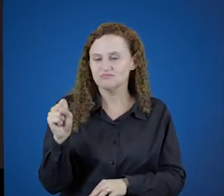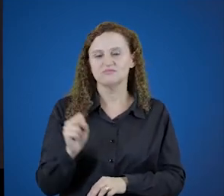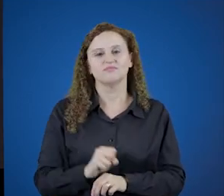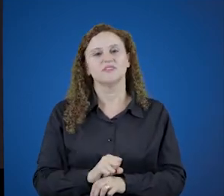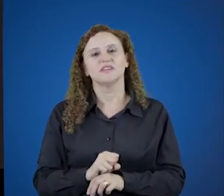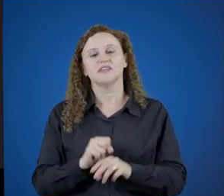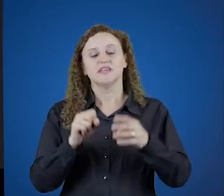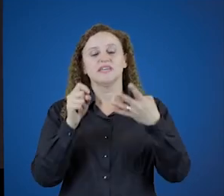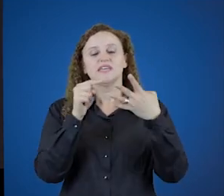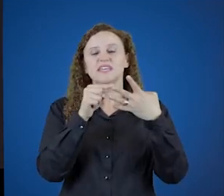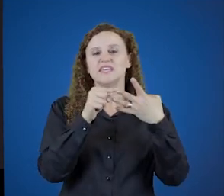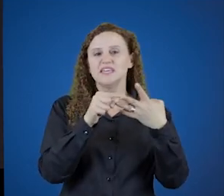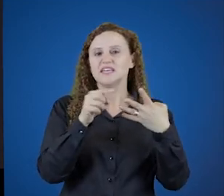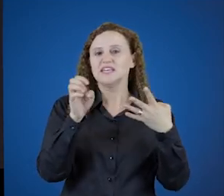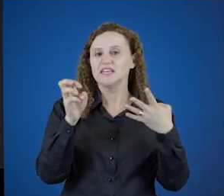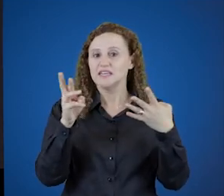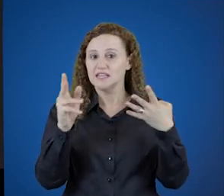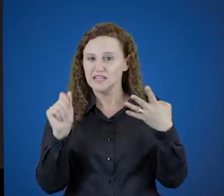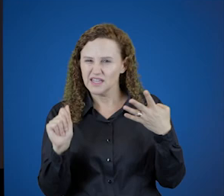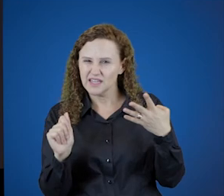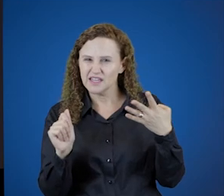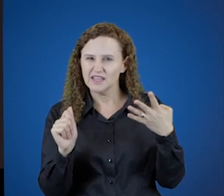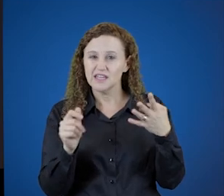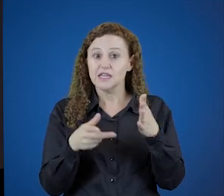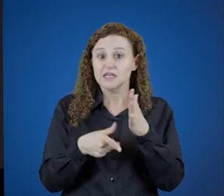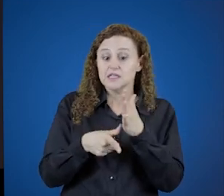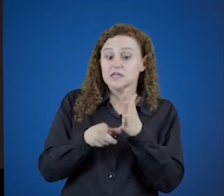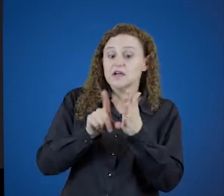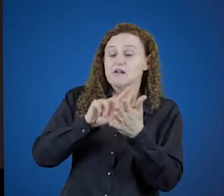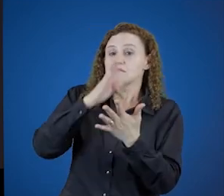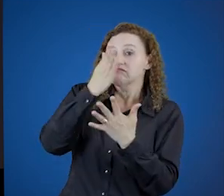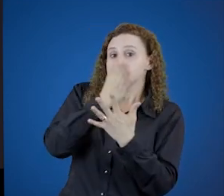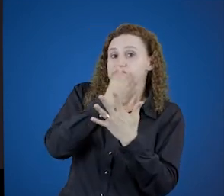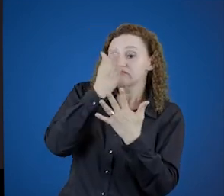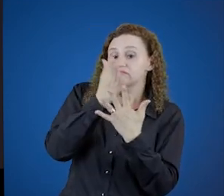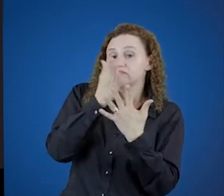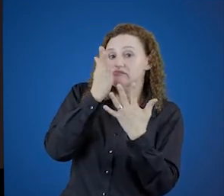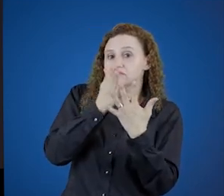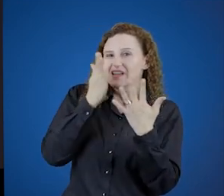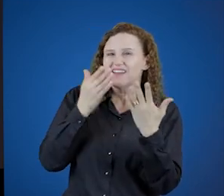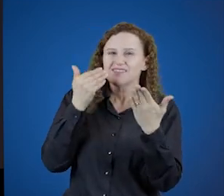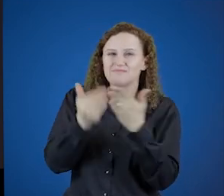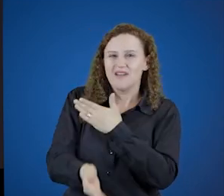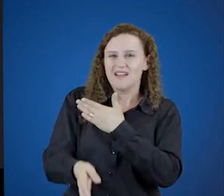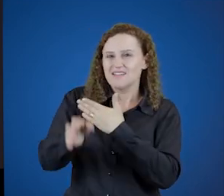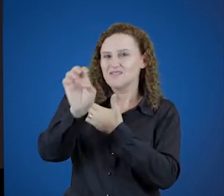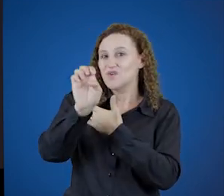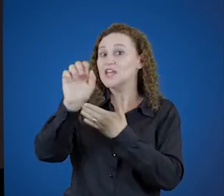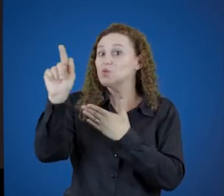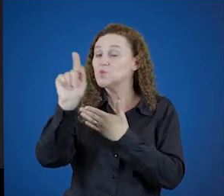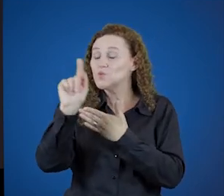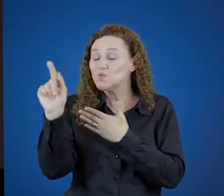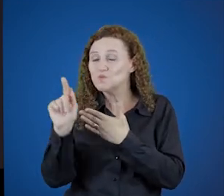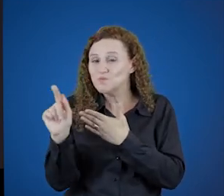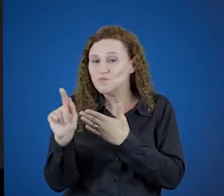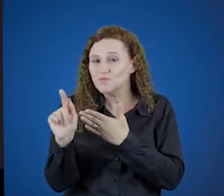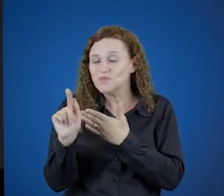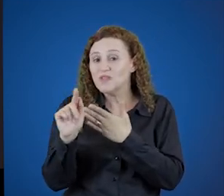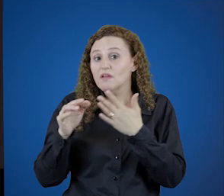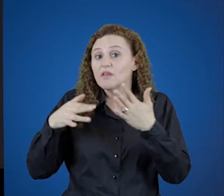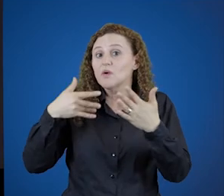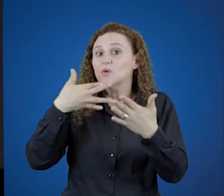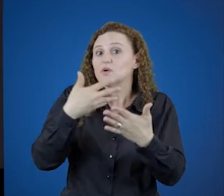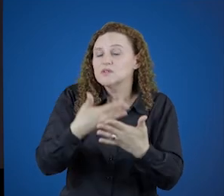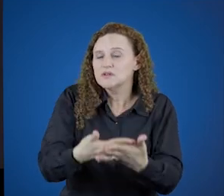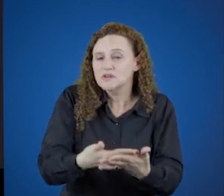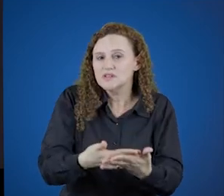nominativo singular as palavras terminar dinheiro antecedidos por uma consoante elas perdem o e no genitivo